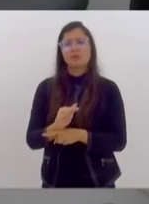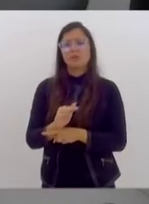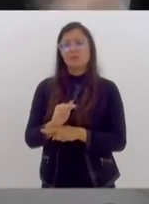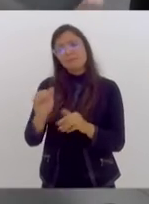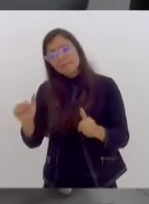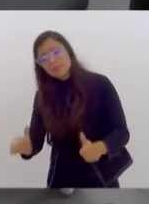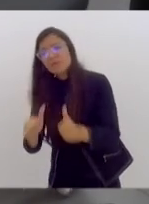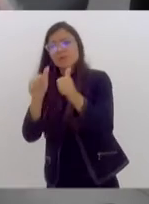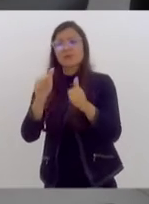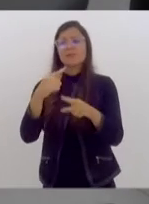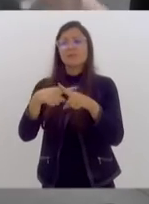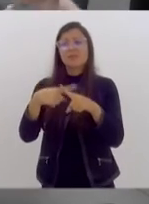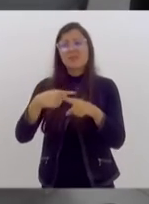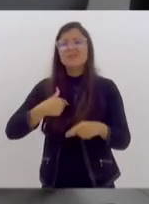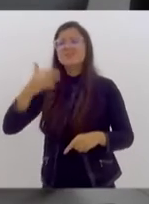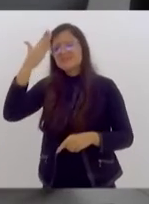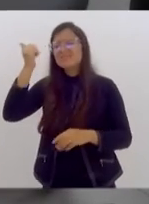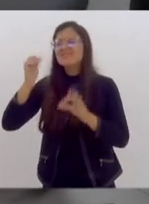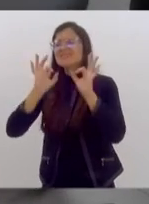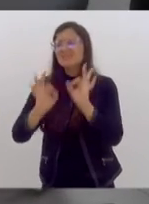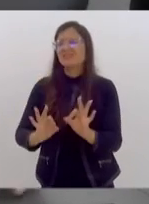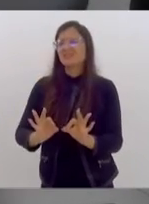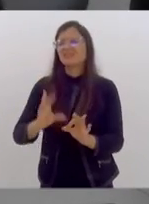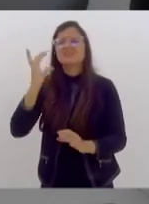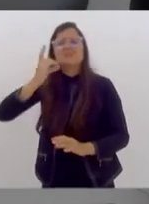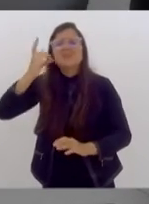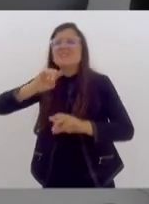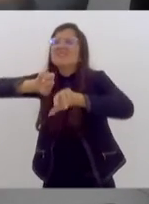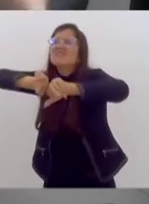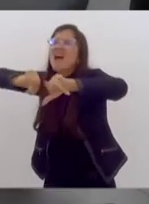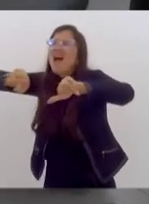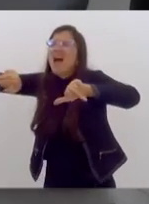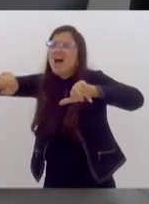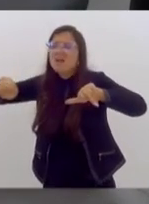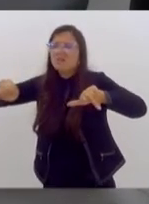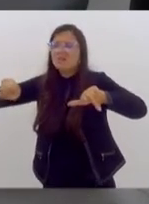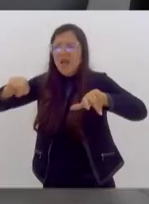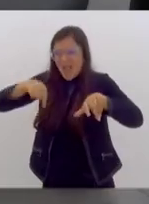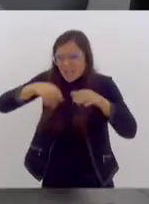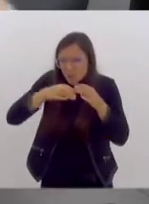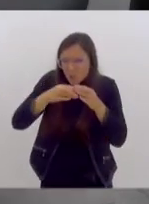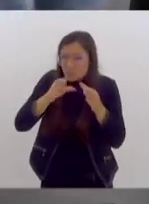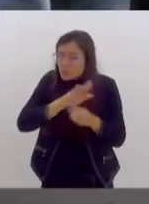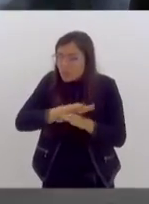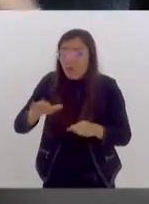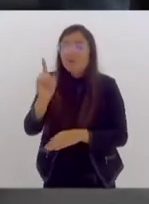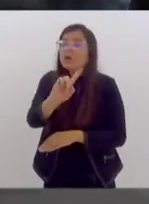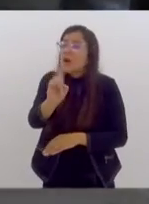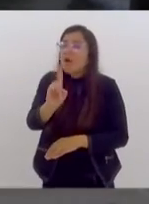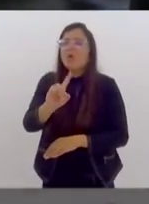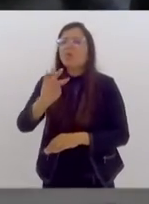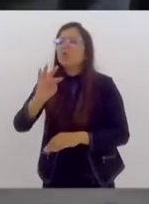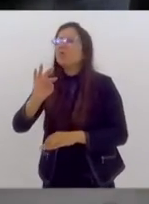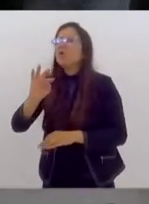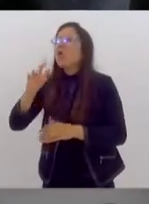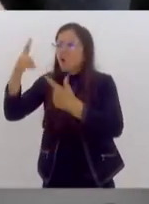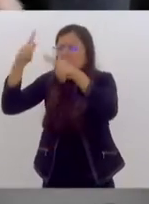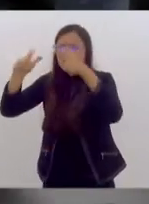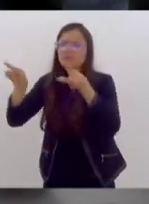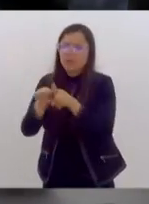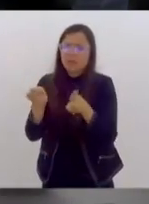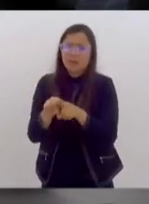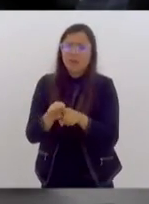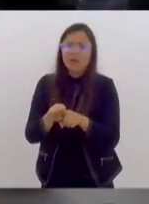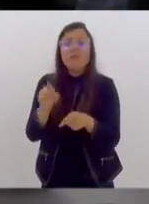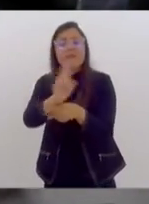vários deputados não só dessa comissão é irá continuar fiscalizando e pedindo por